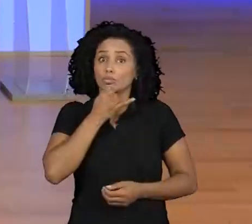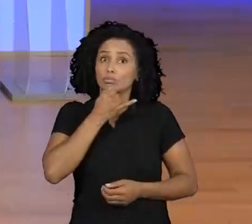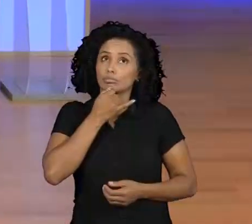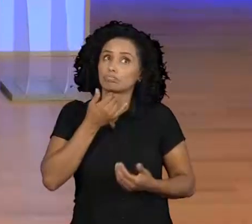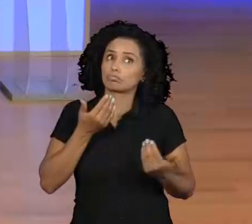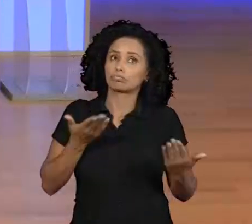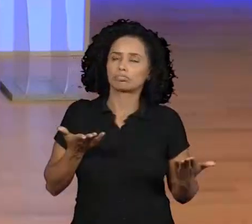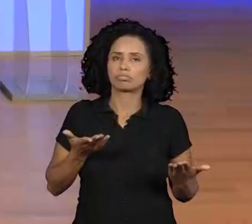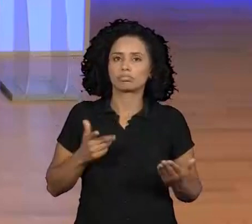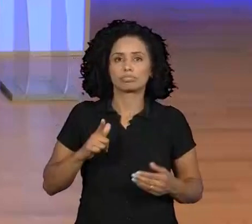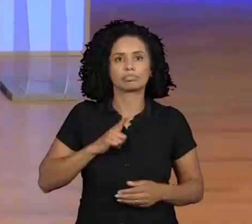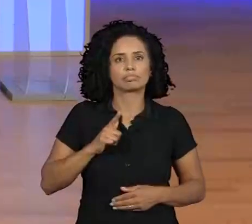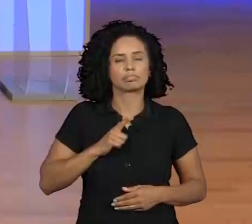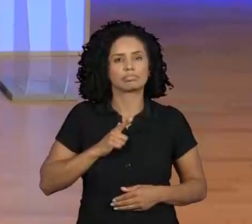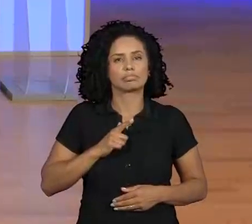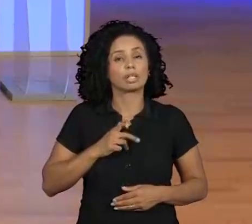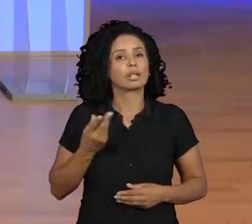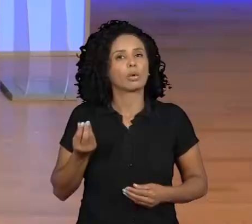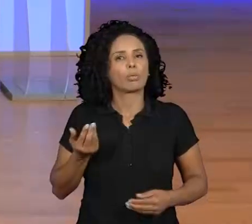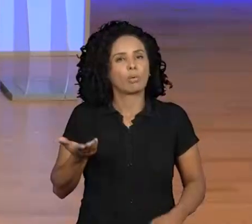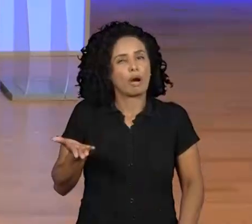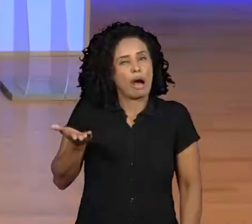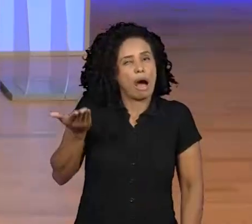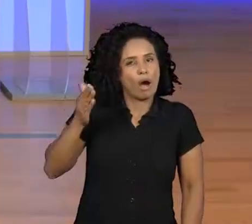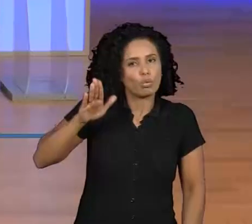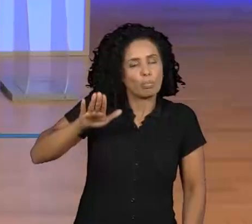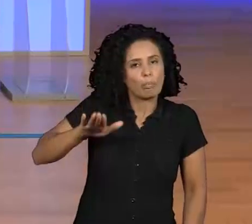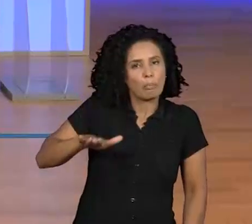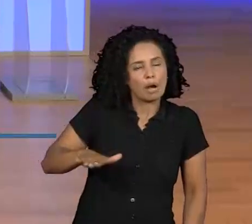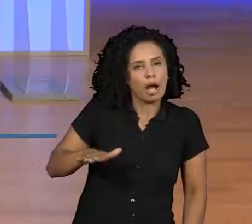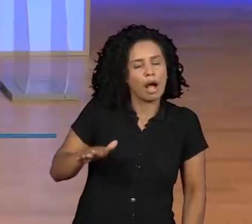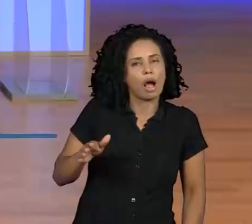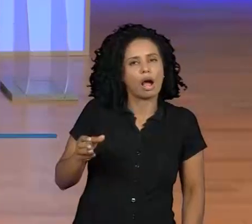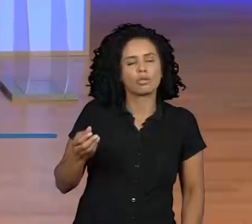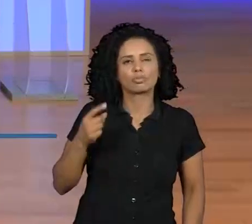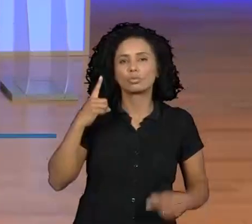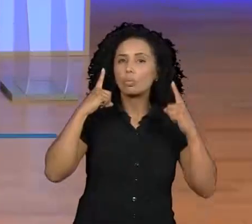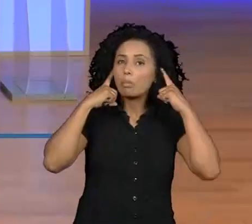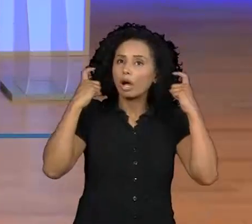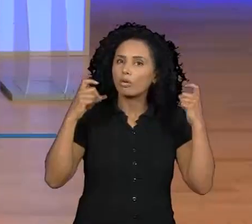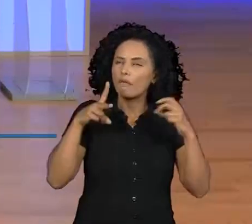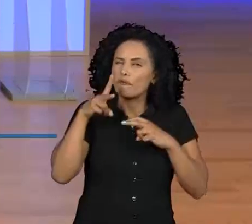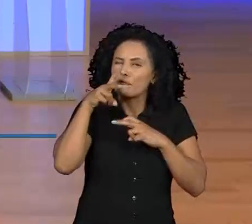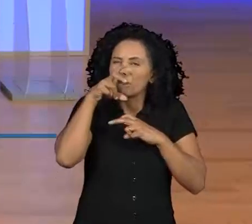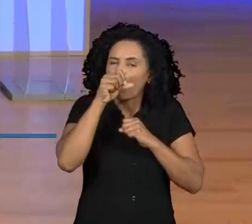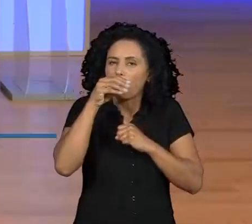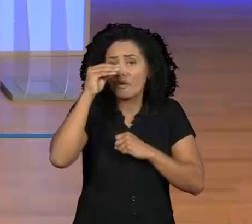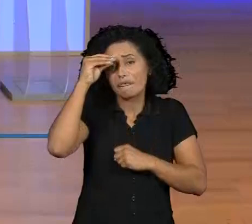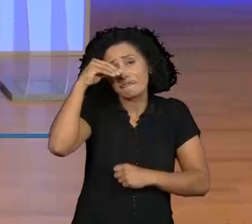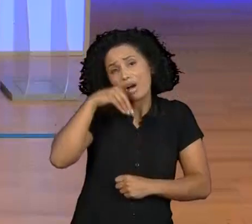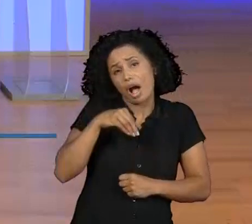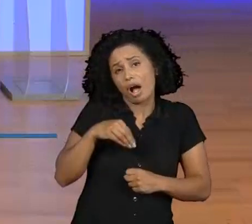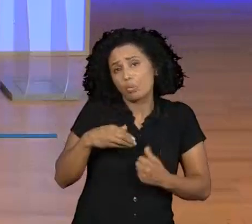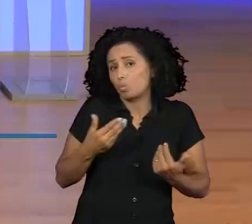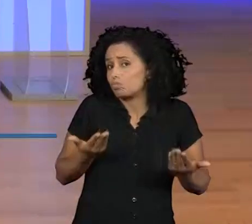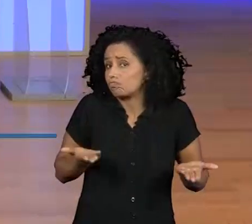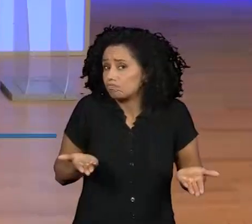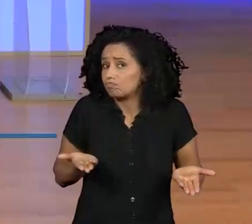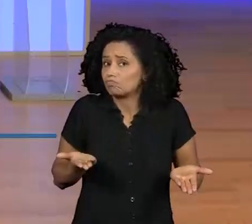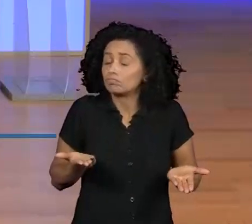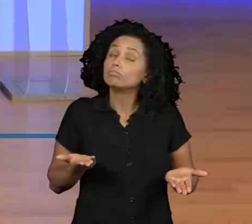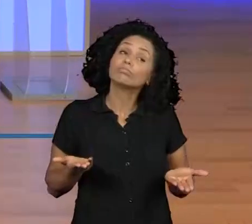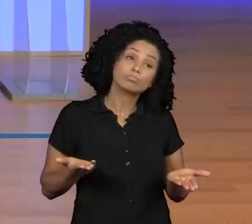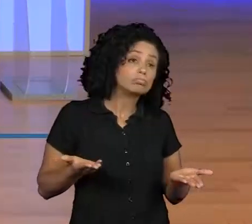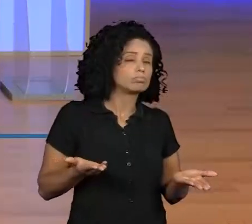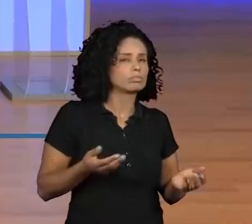Sobre a intensidade, eu posso dizer que um som pode ser forte ou fraco? Sim.